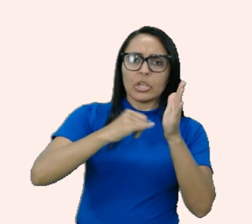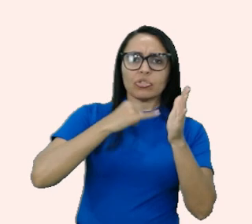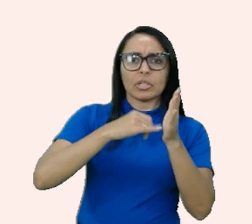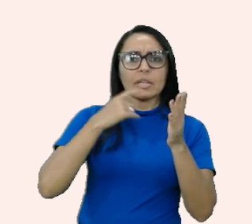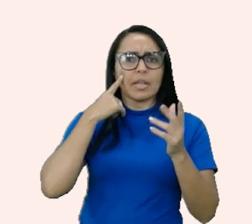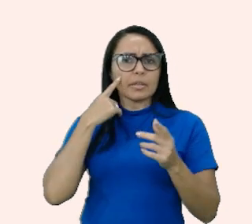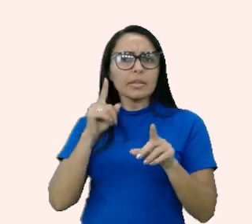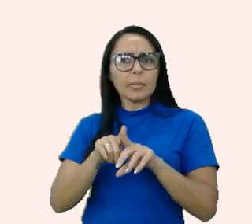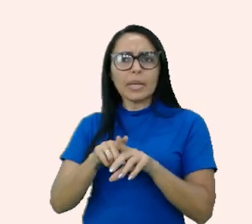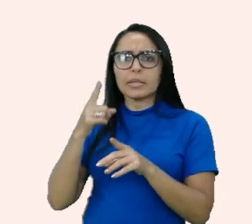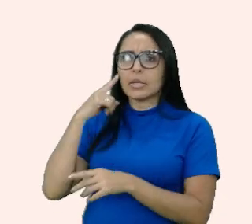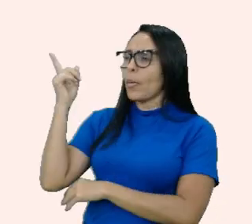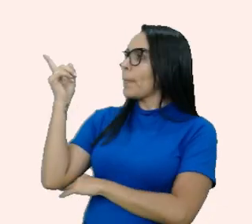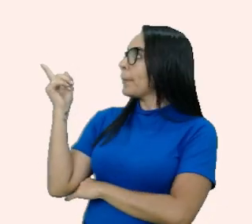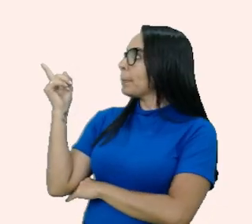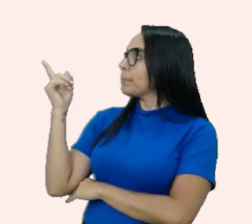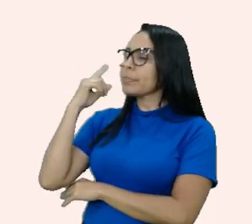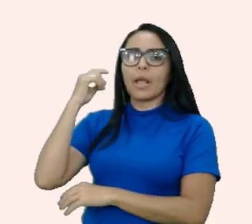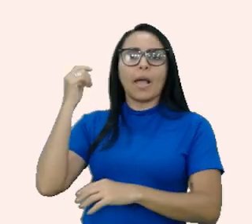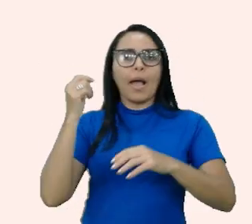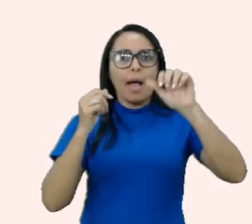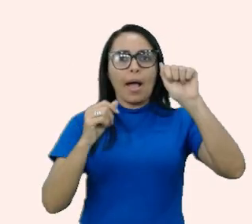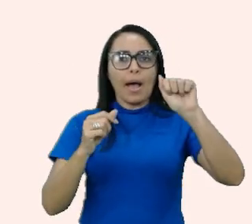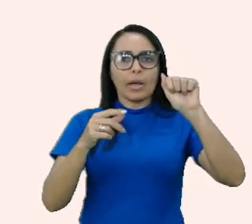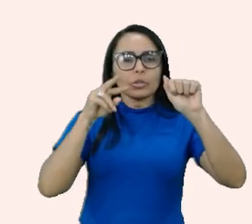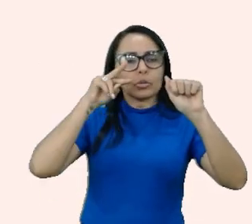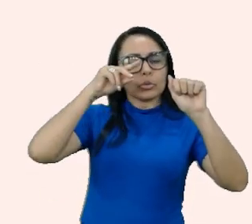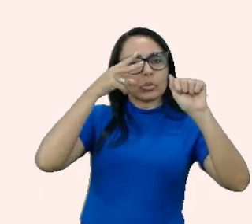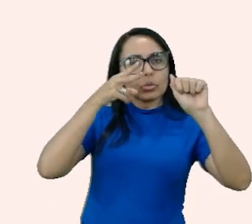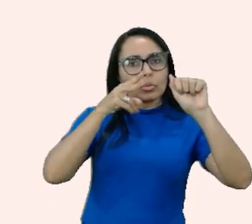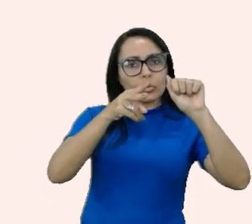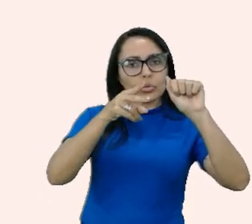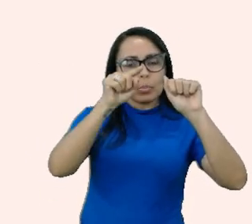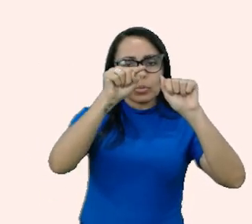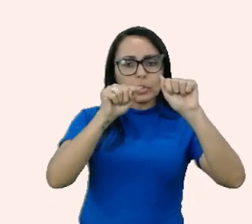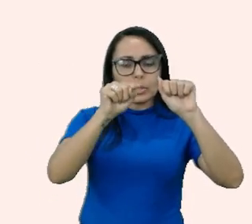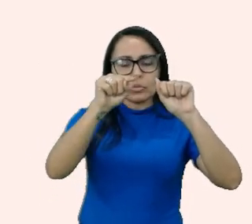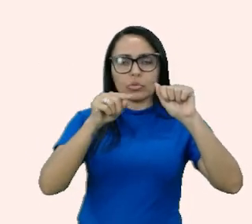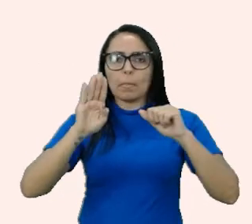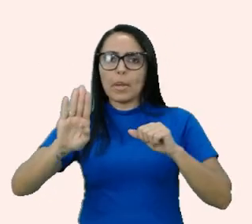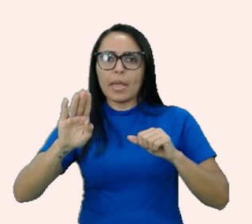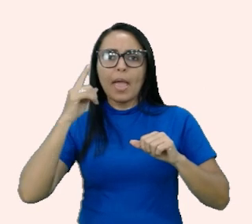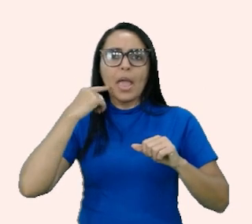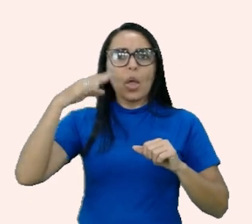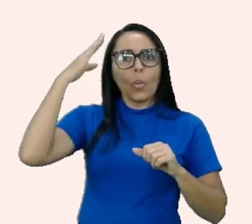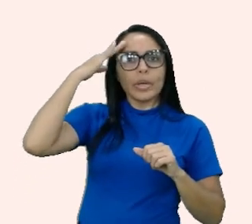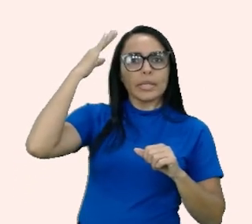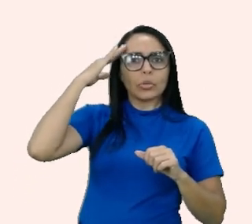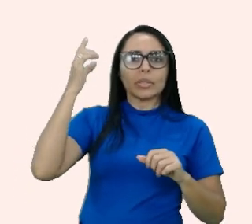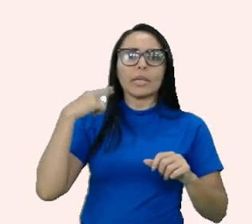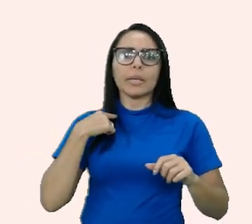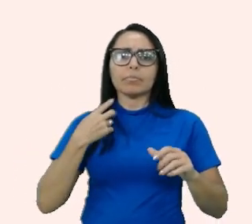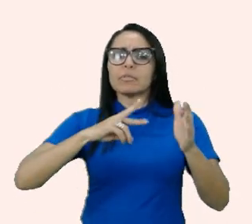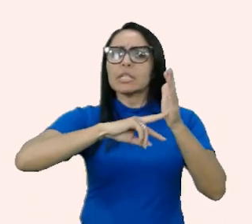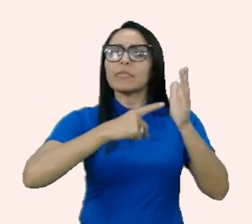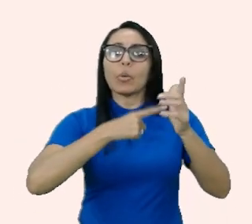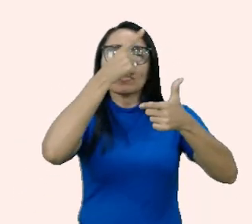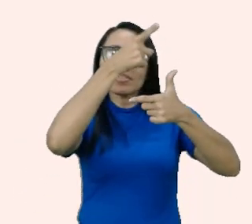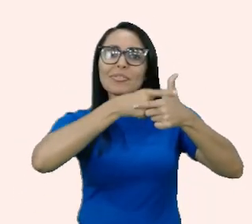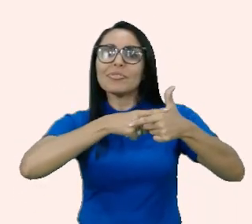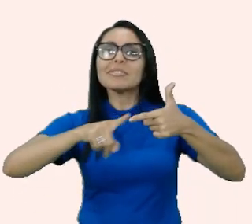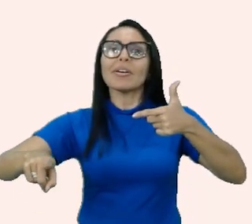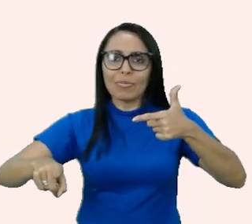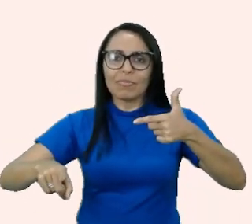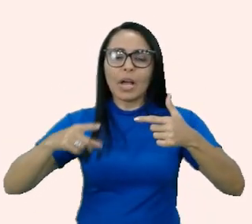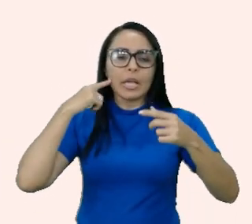ó. A, dois pontinhos, B. E aí eu também entendo que isso aí é o símbolo da divisão e trago para você